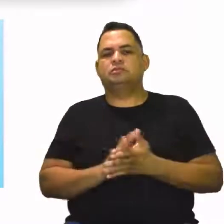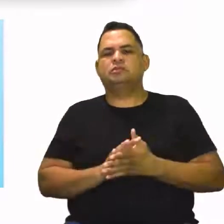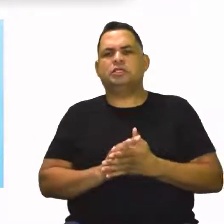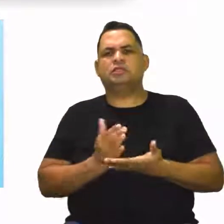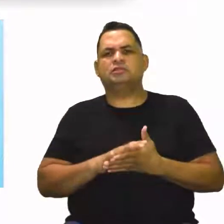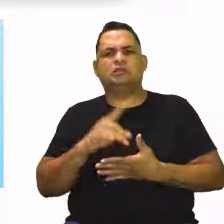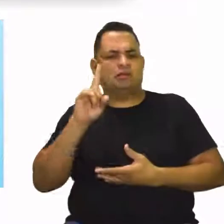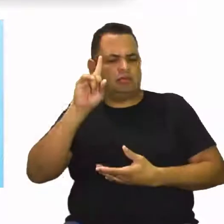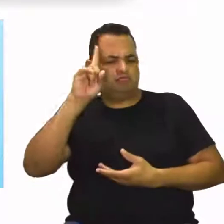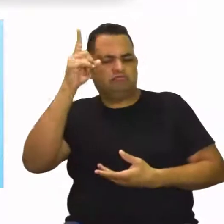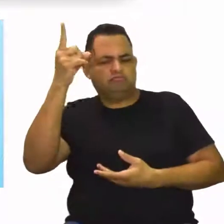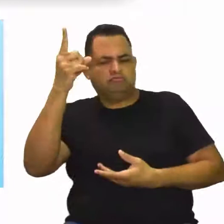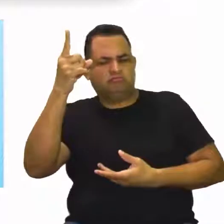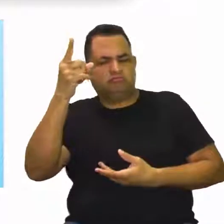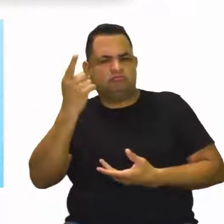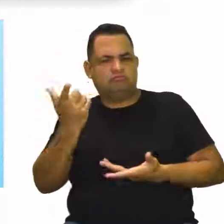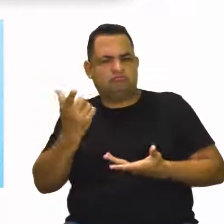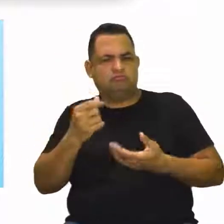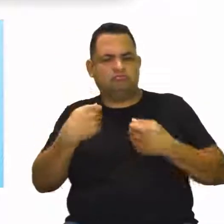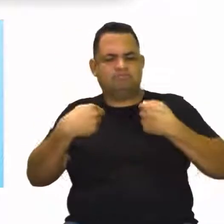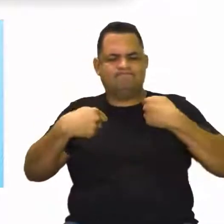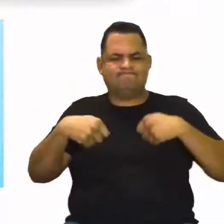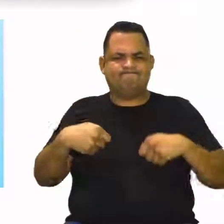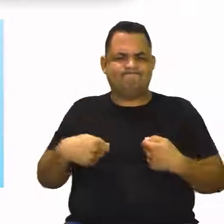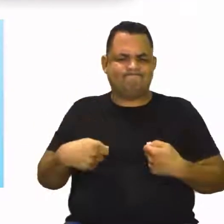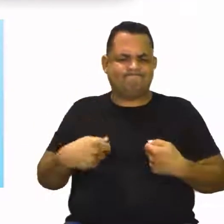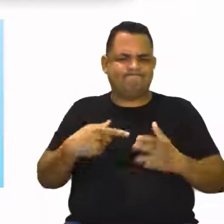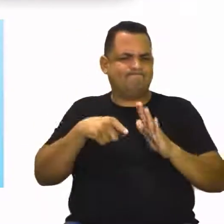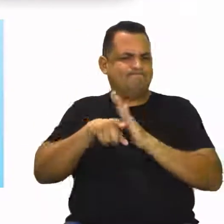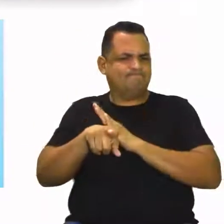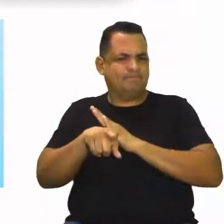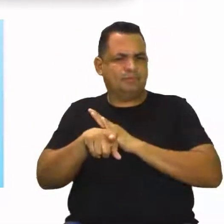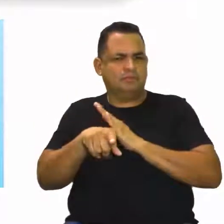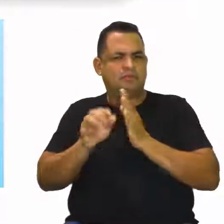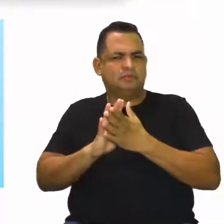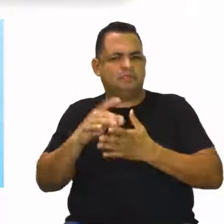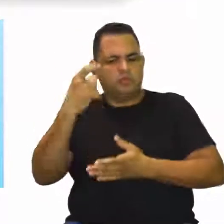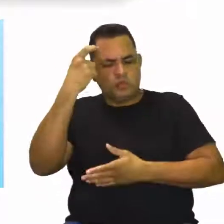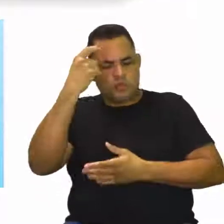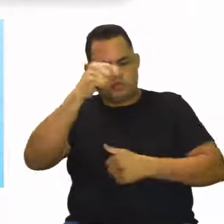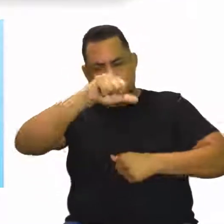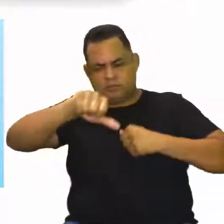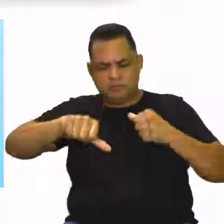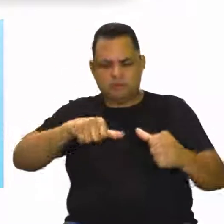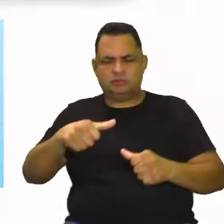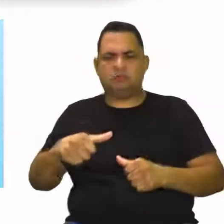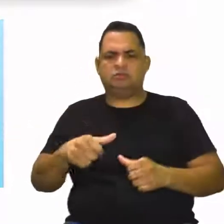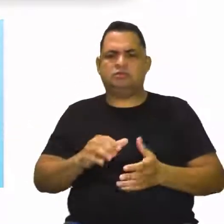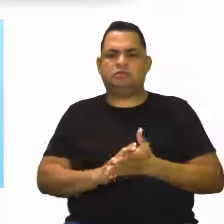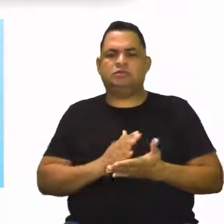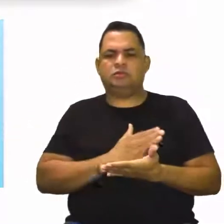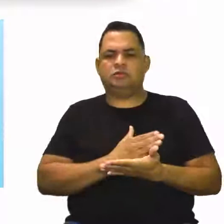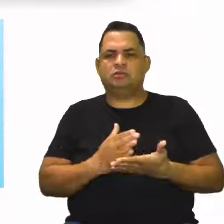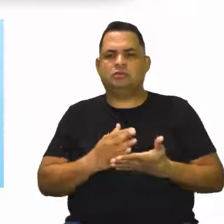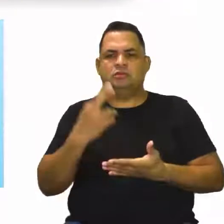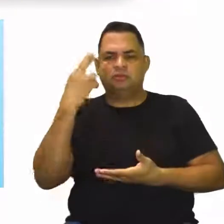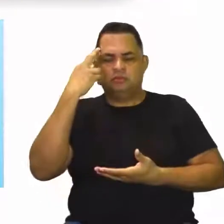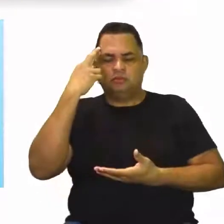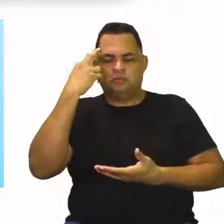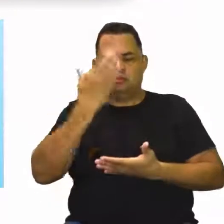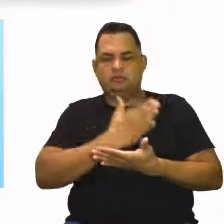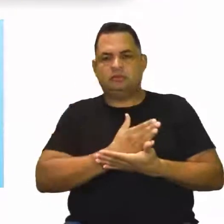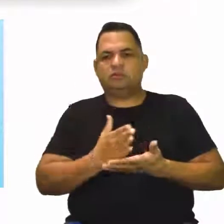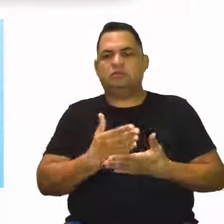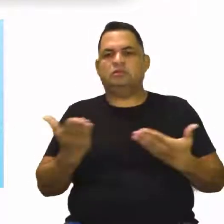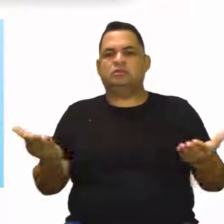ideal? Será que isso preciso ter uma tomada de consciência de mudança? Então, vamos começar a reflexão a partir